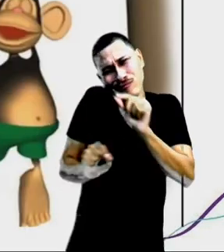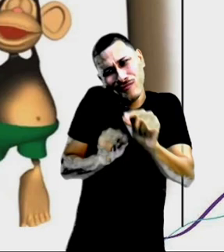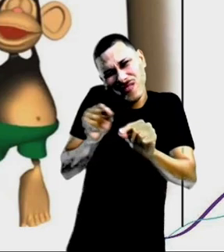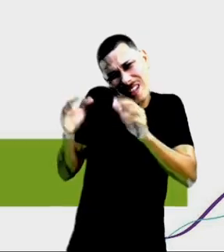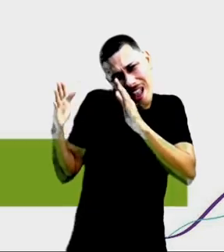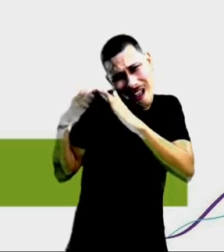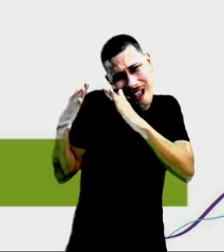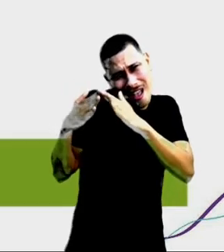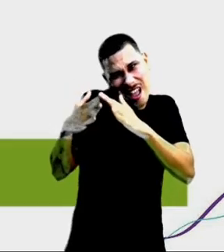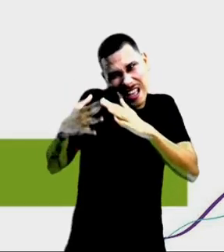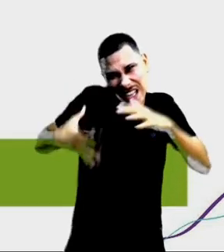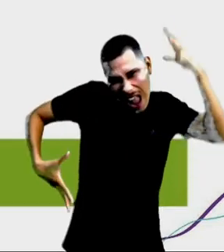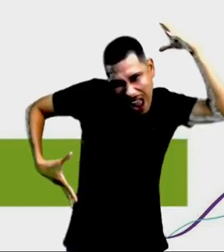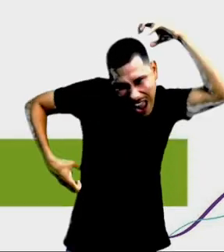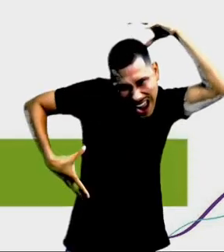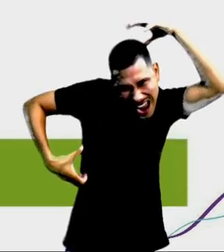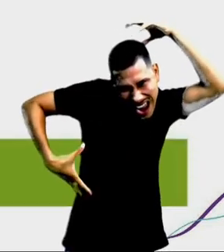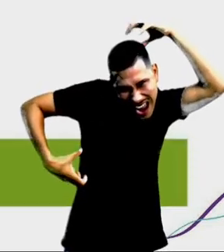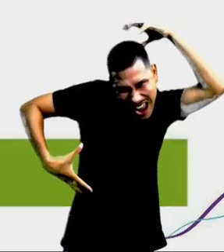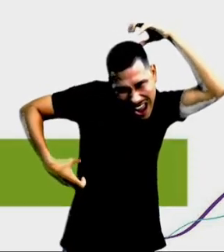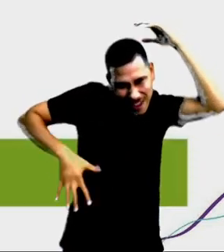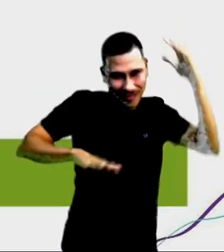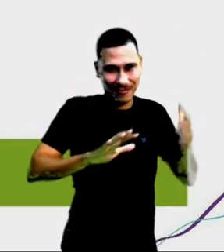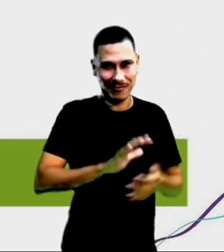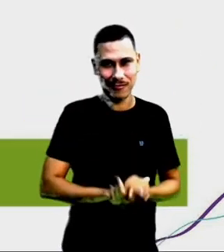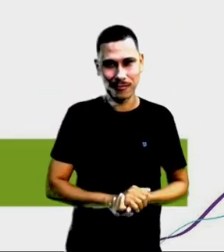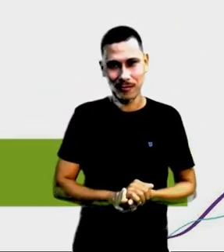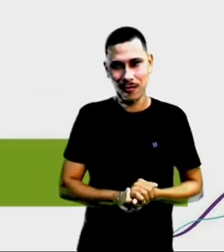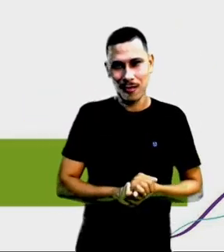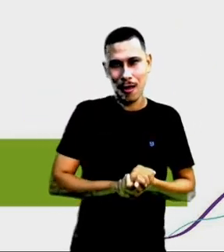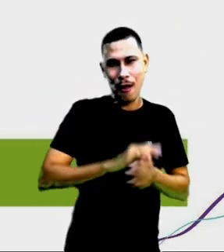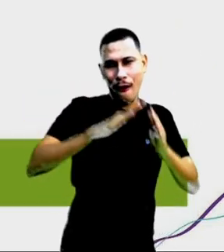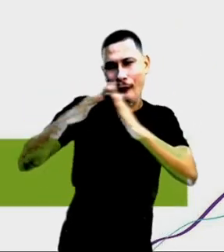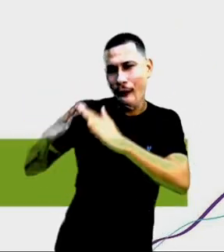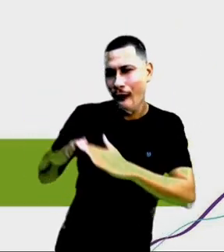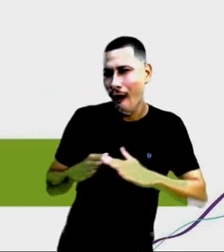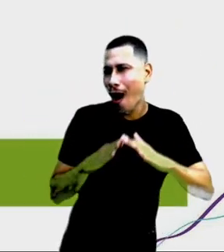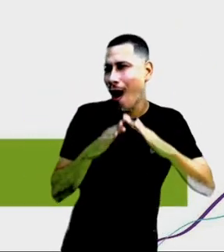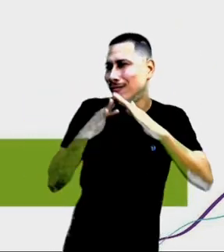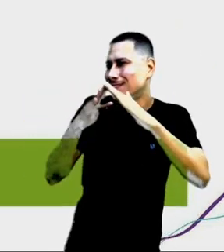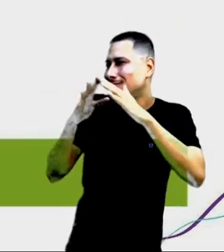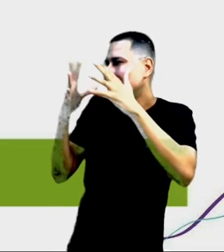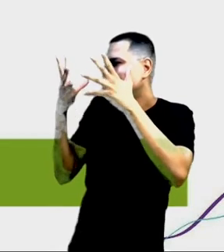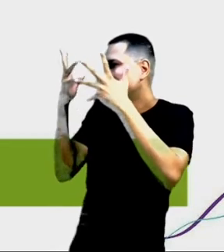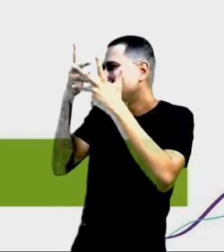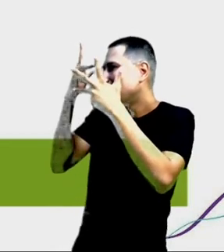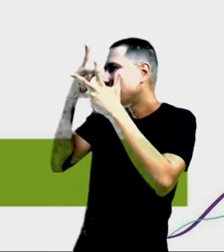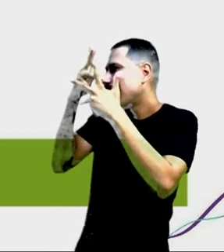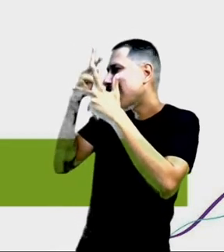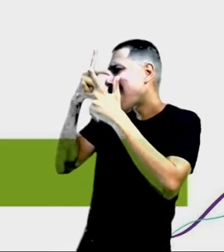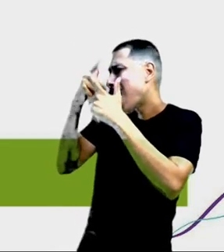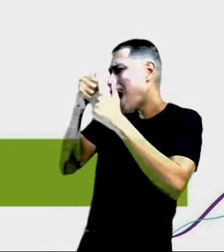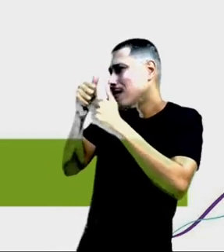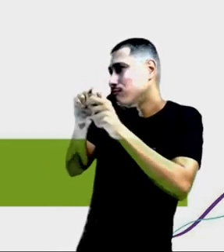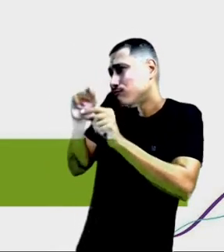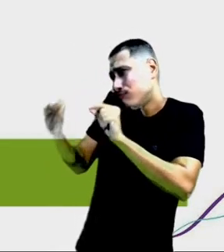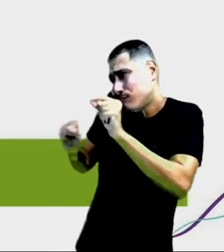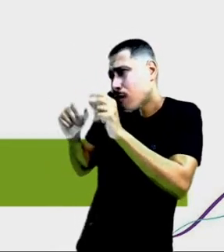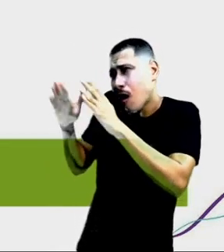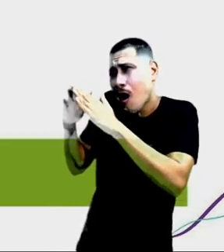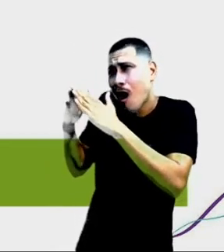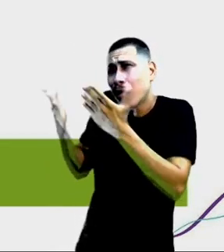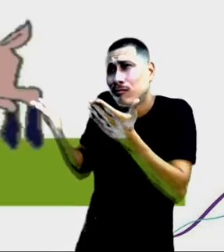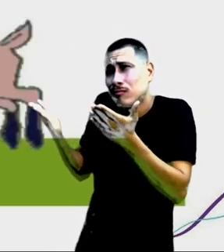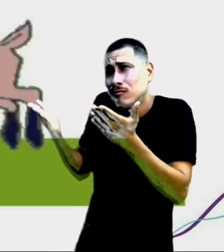macaco. Essa casa é bonita. Quem mora nela